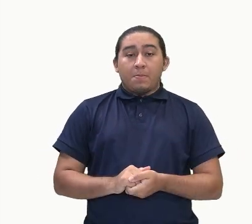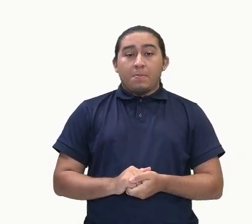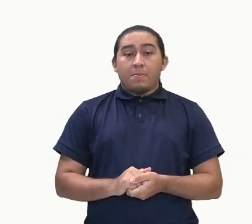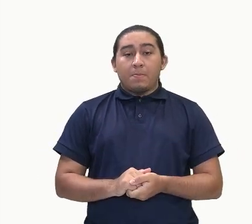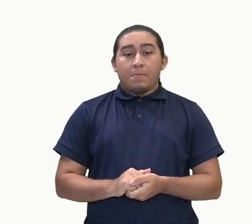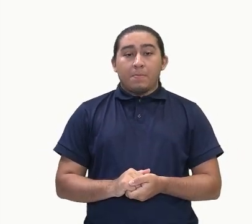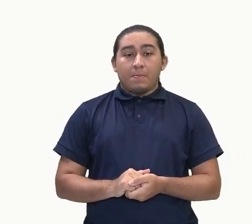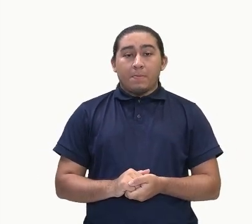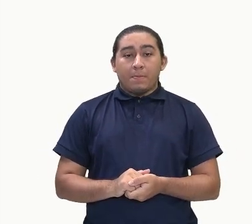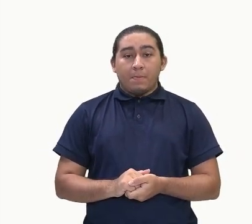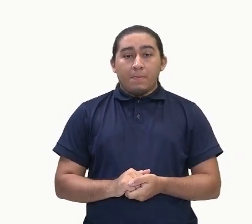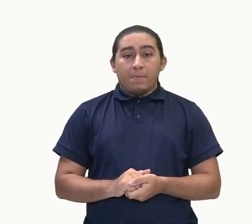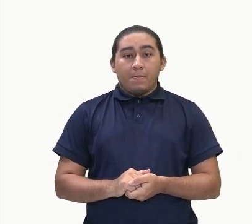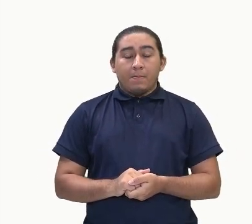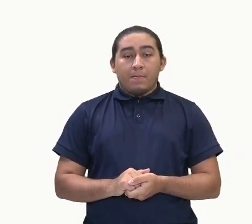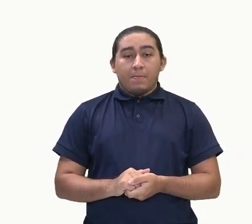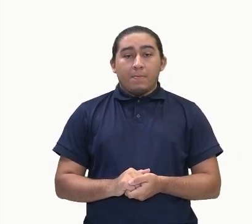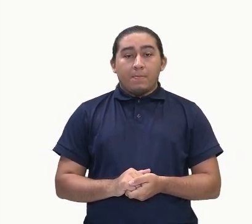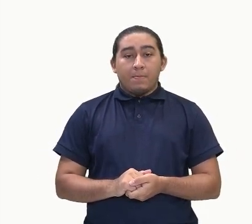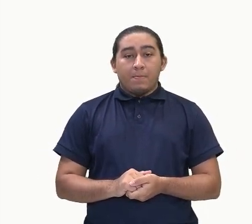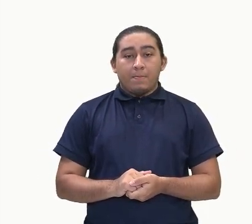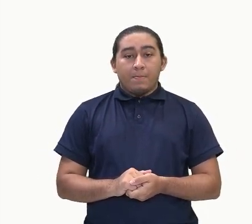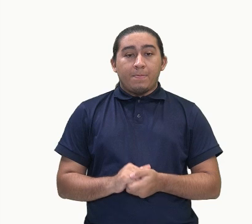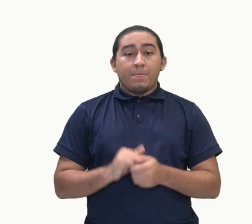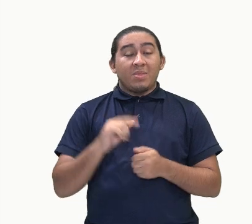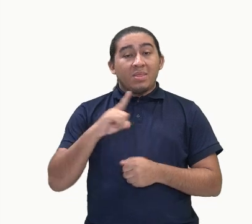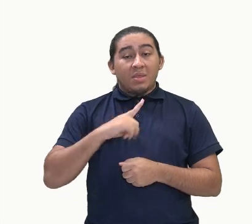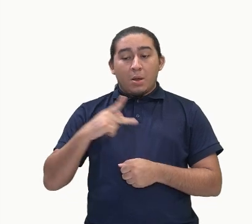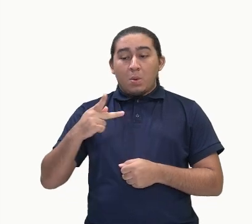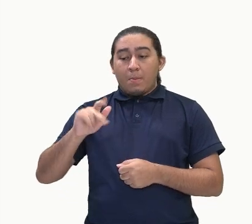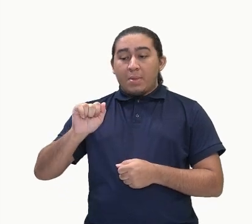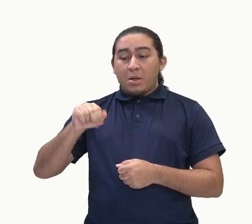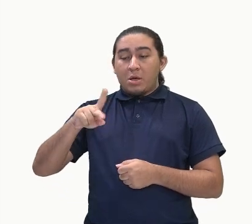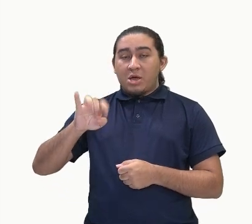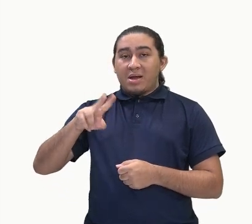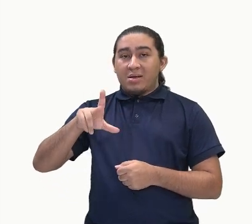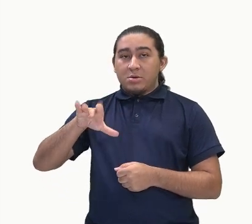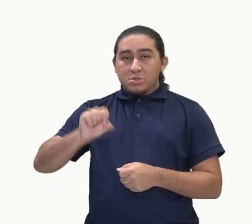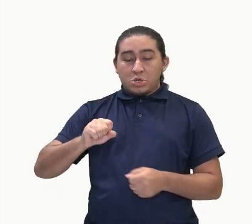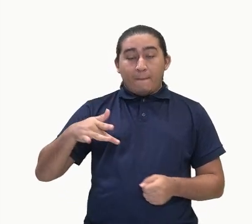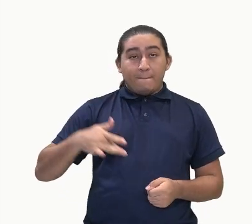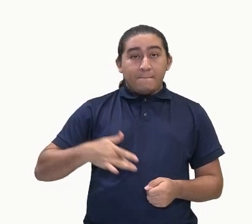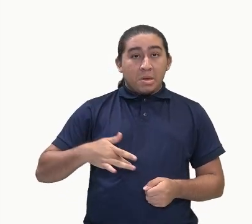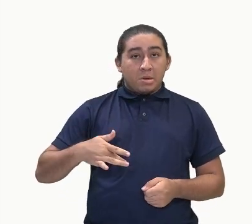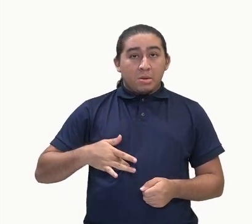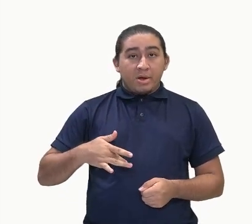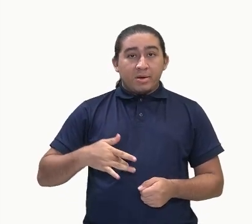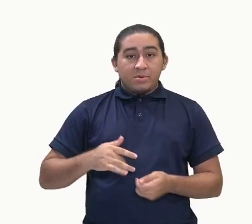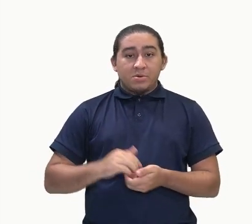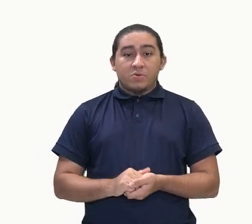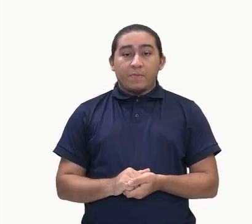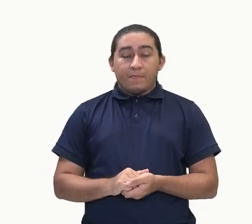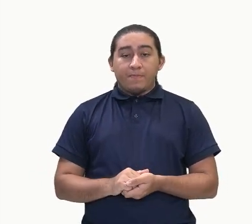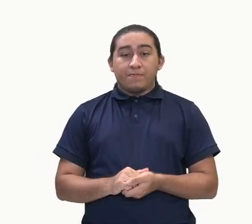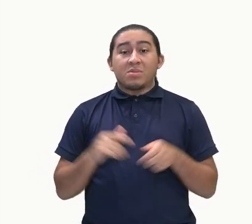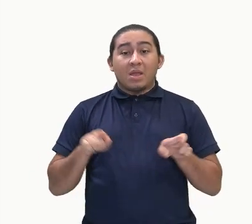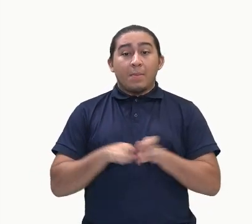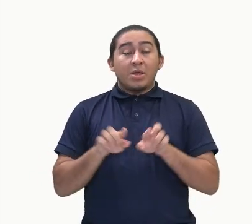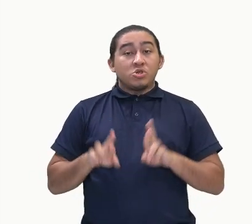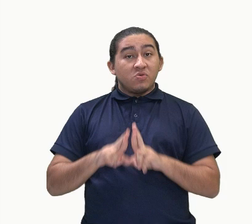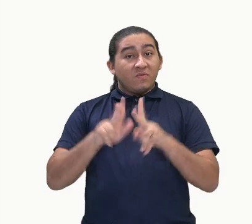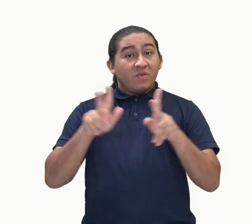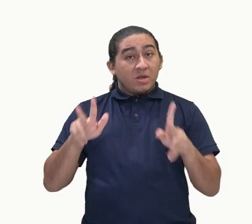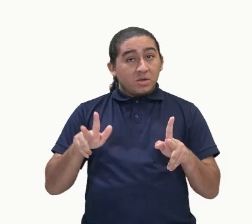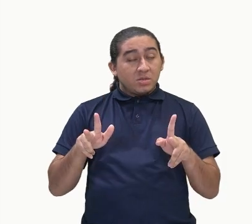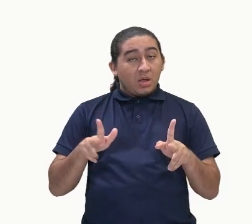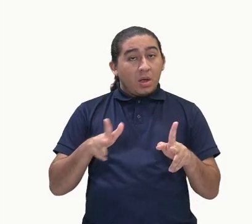suprarrenal vem logo ali em cima do rim. Temos o pâncreas, né? E aí a gente já vai ter aqui uma diferença, né? Observa que a gente tem uma